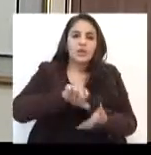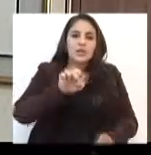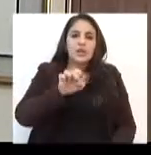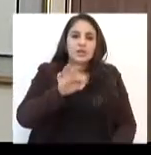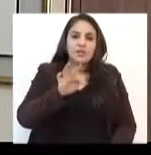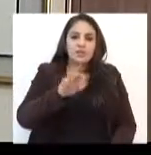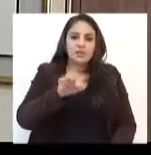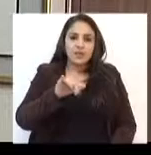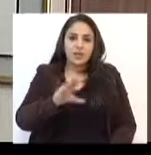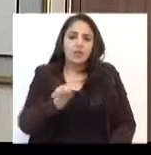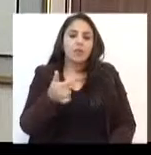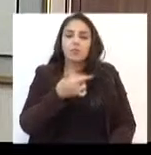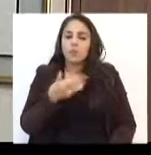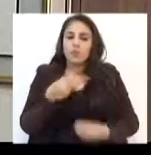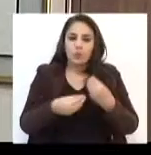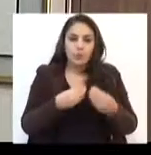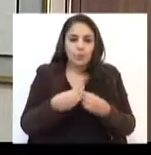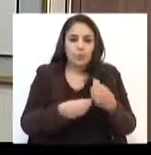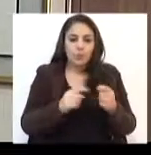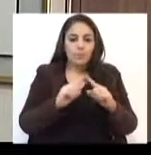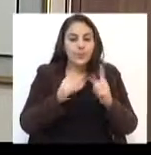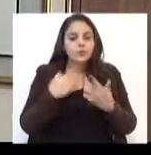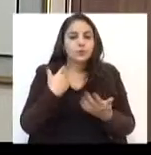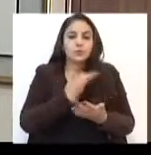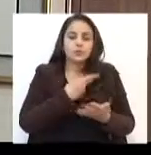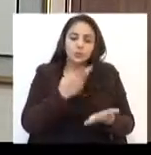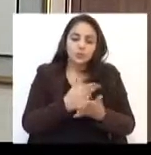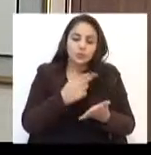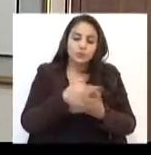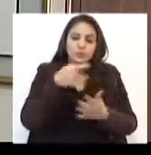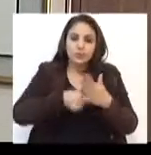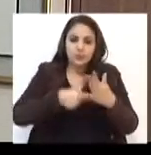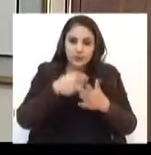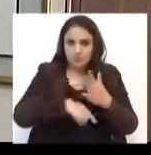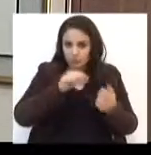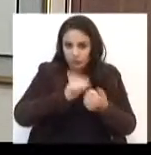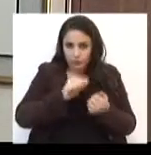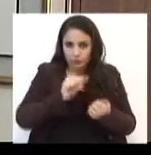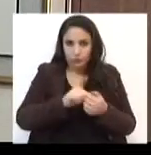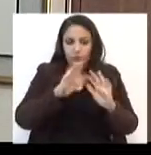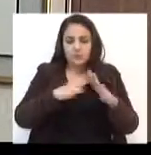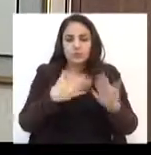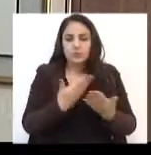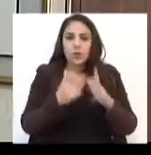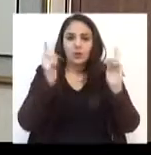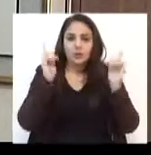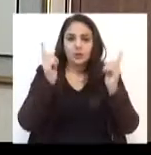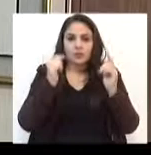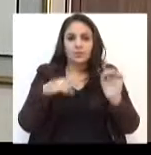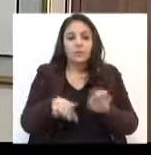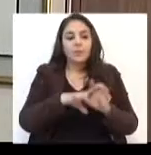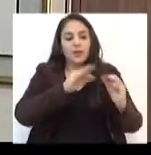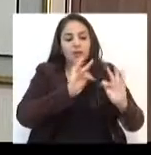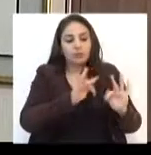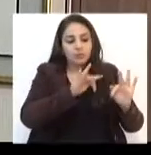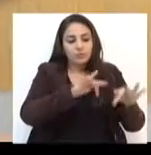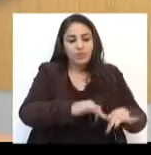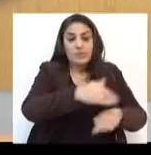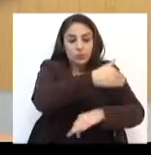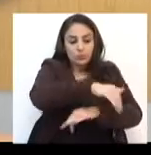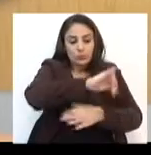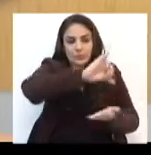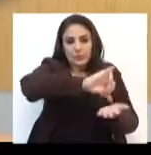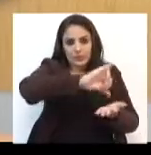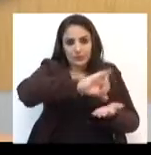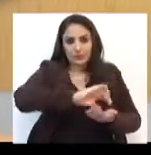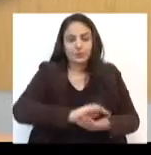de fazer em tempo hábil para isso, mas nós vamos continuar batalhando junto com algumas escolas de samba e com a comunidade para tirar o Carnaval de Rua de Passo Fundo do centro.